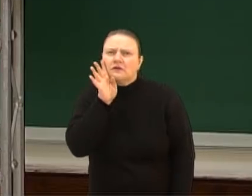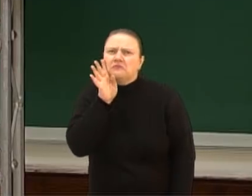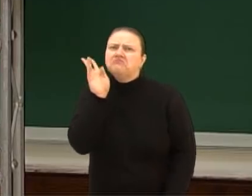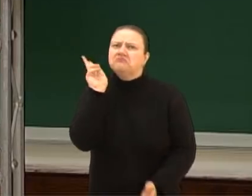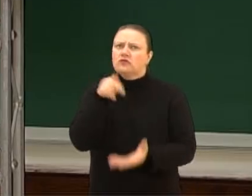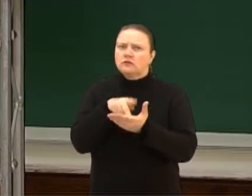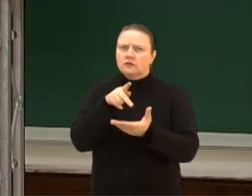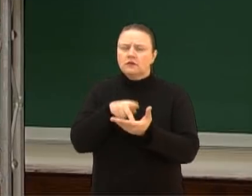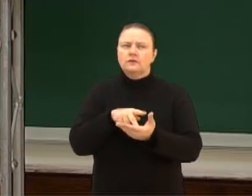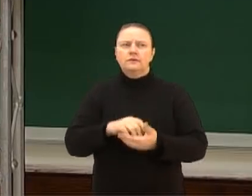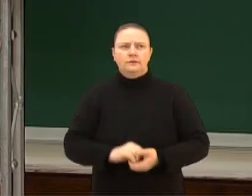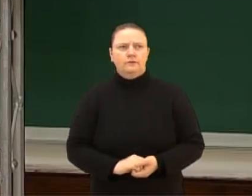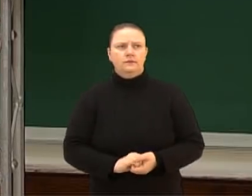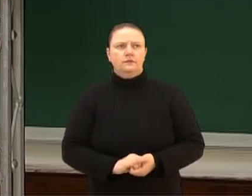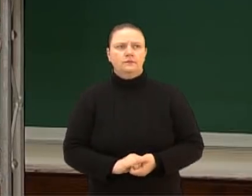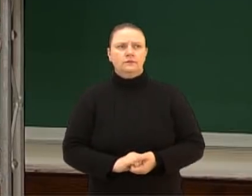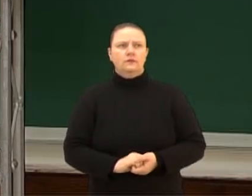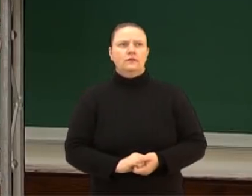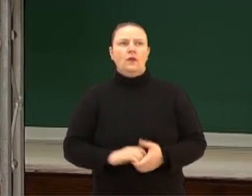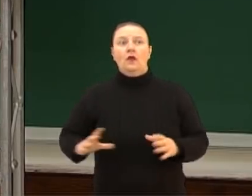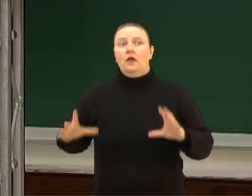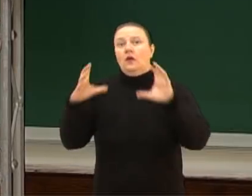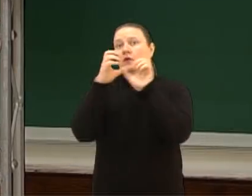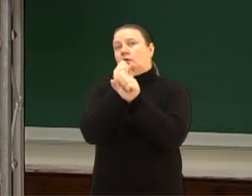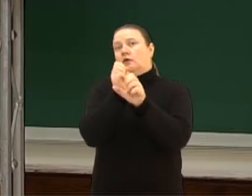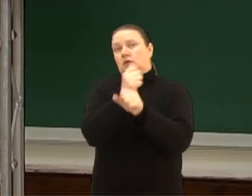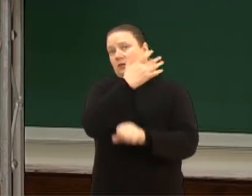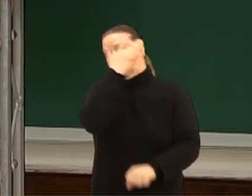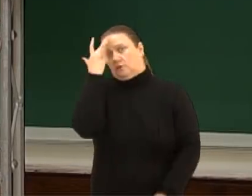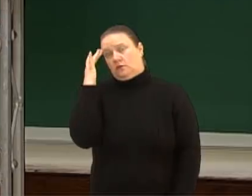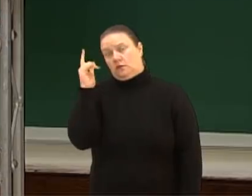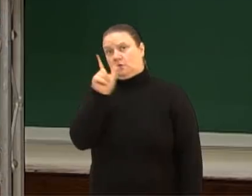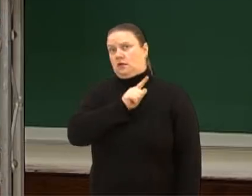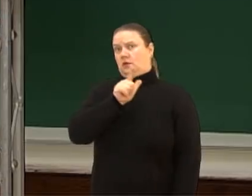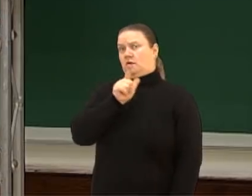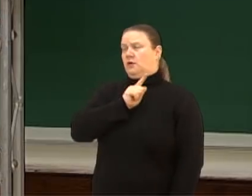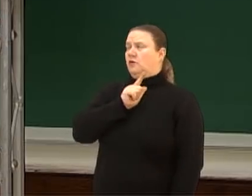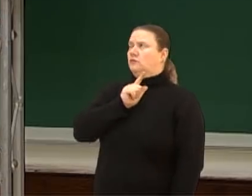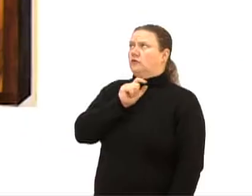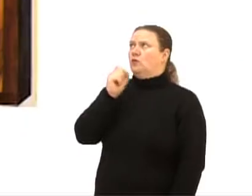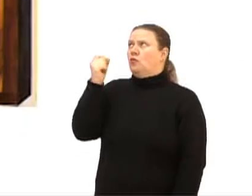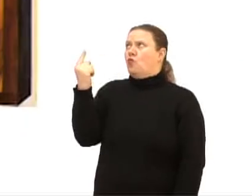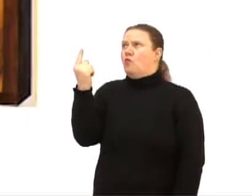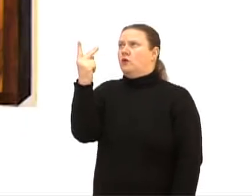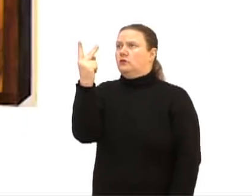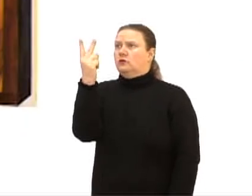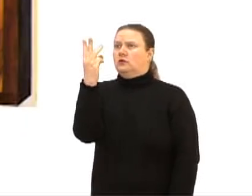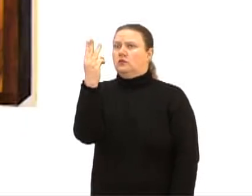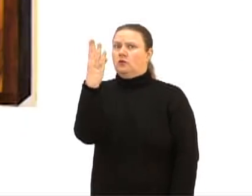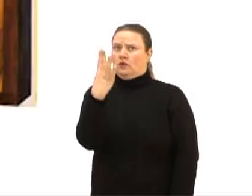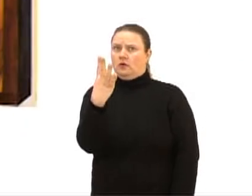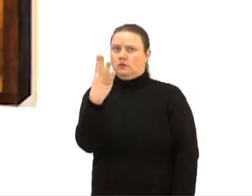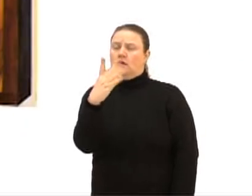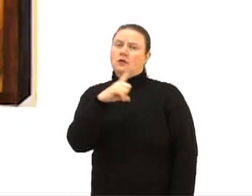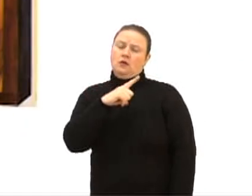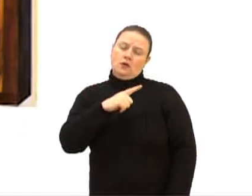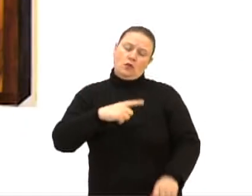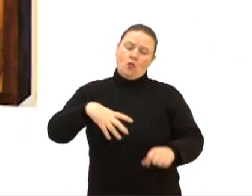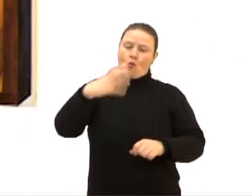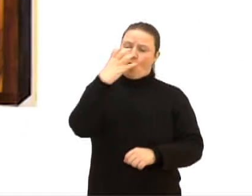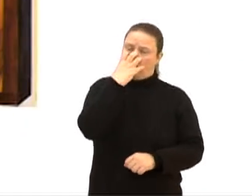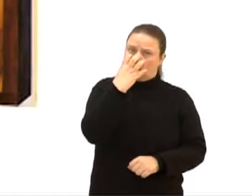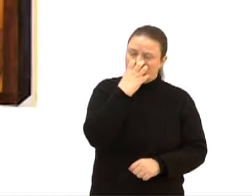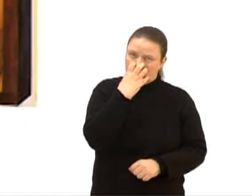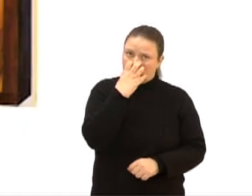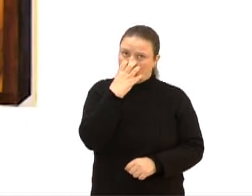essa tela. Quantas pessoas nós temos, né? Então, reparem que nós temos aqui o cachorro, nós